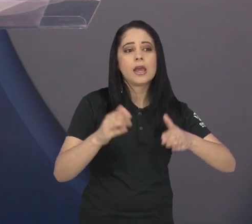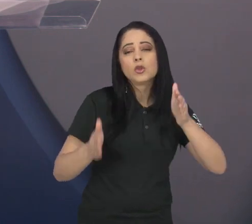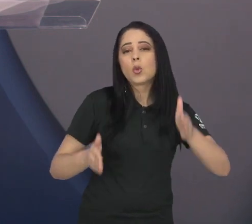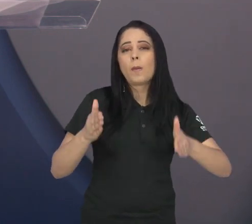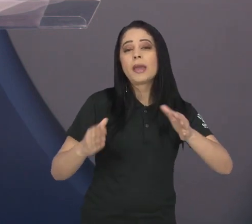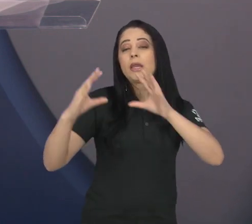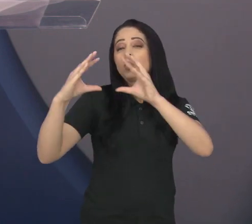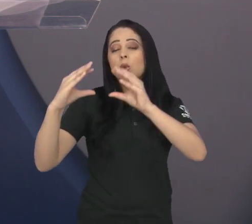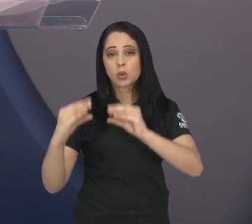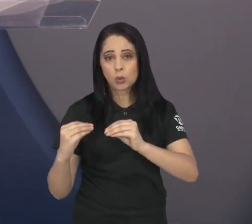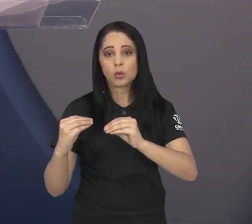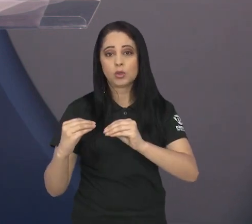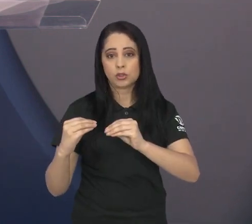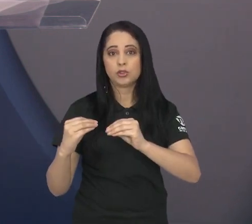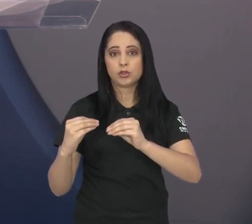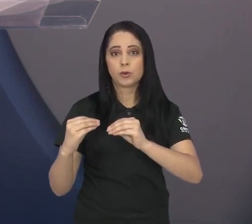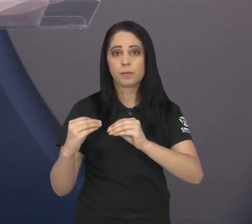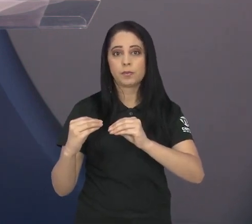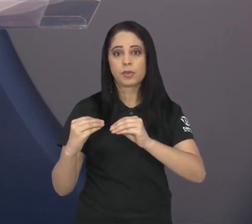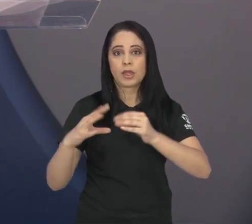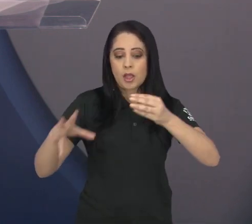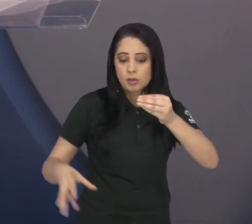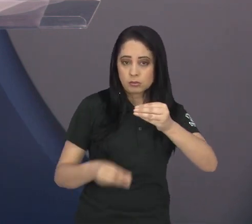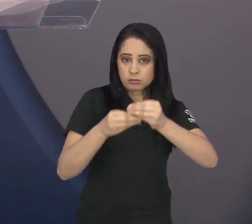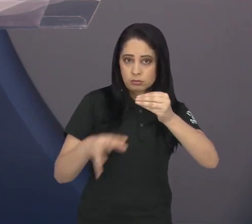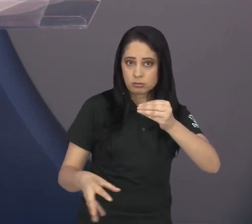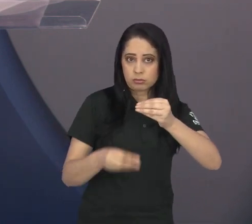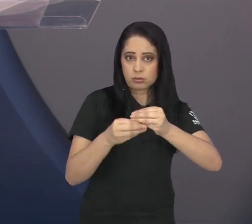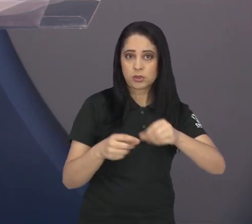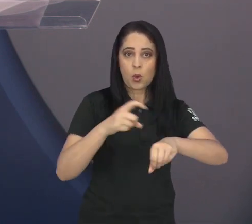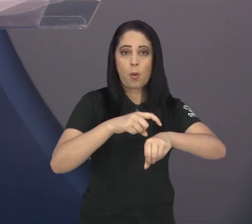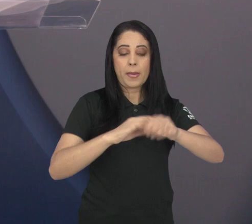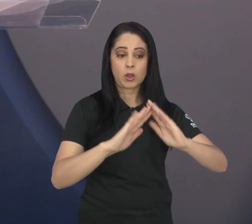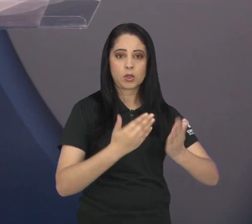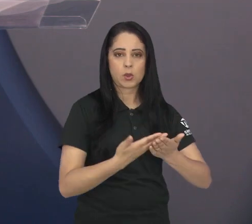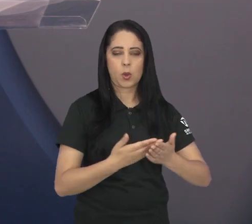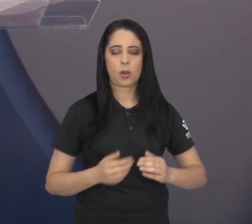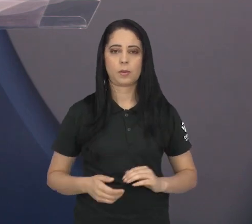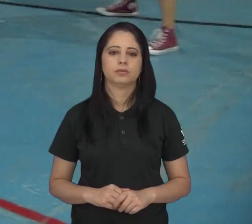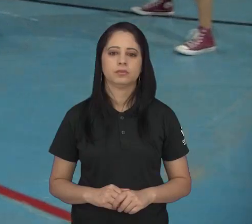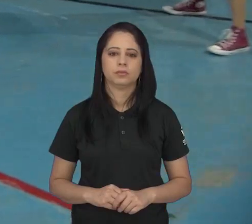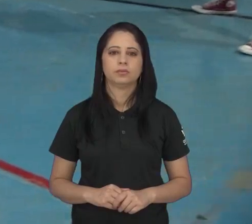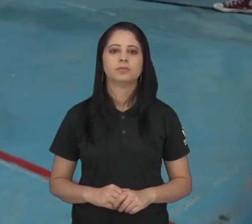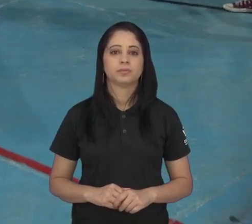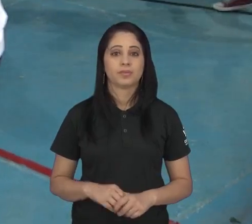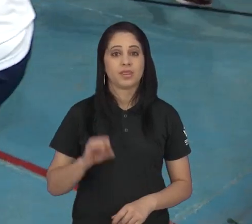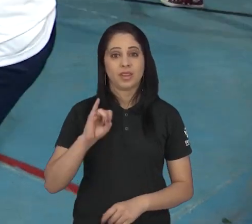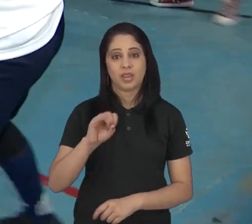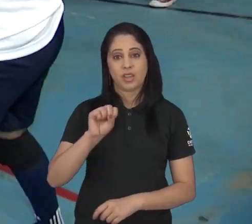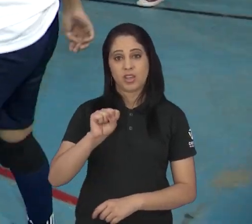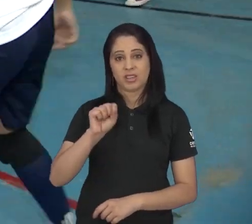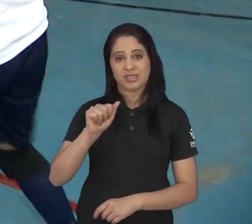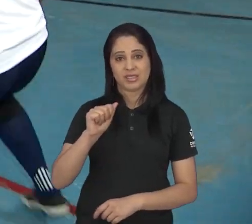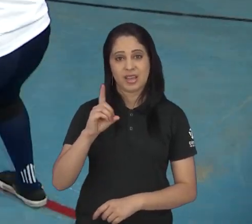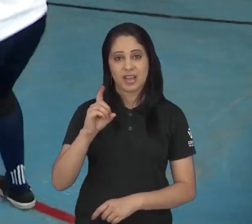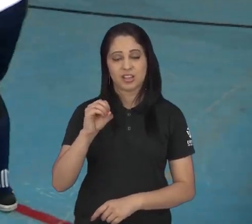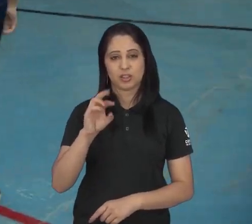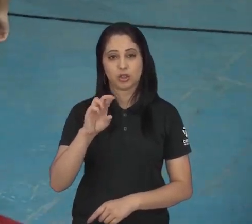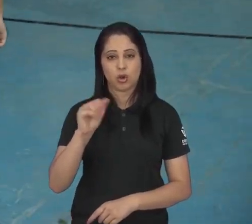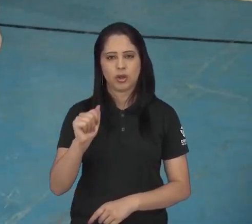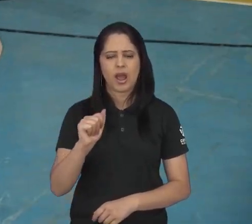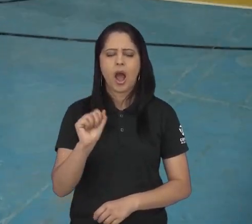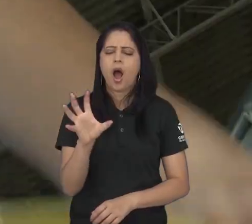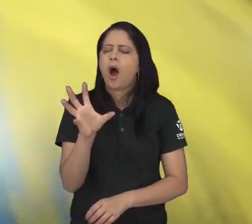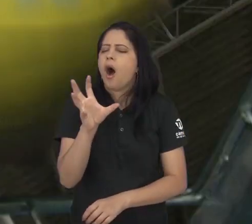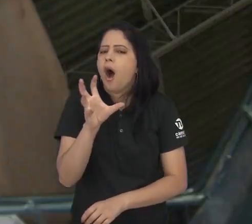contraturno escolar como uma forma de integrar a carga horária em tempo integral confere só a Isadora é apaixonada por